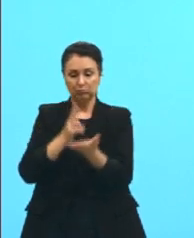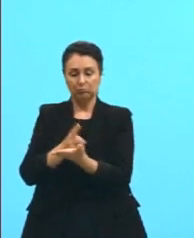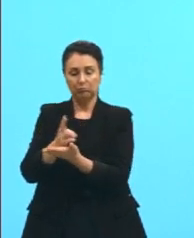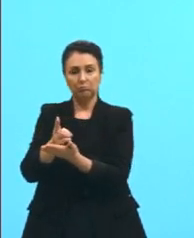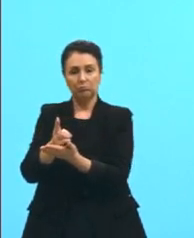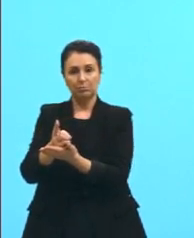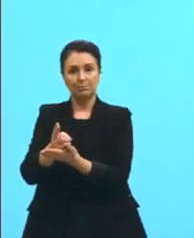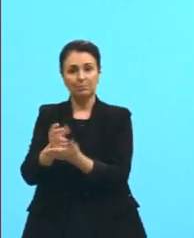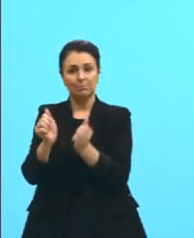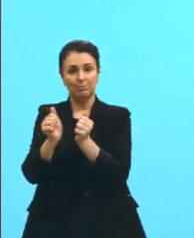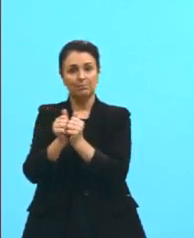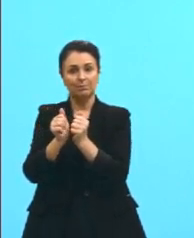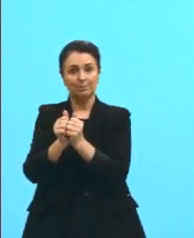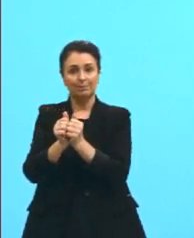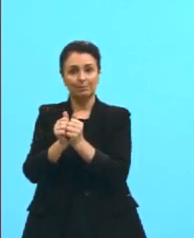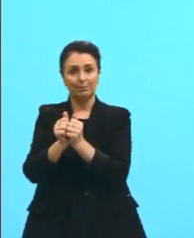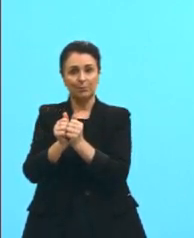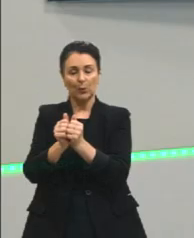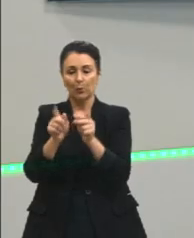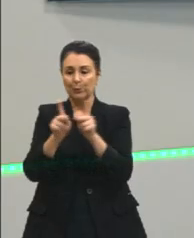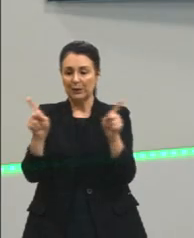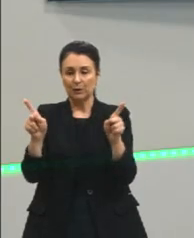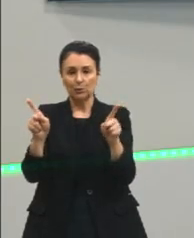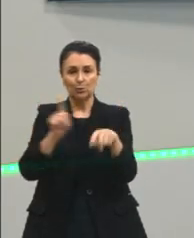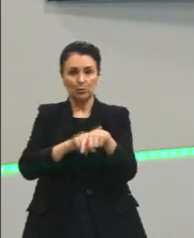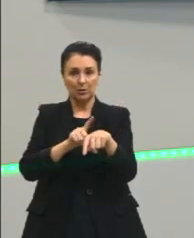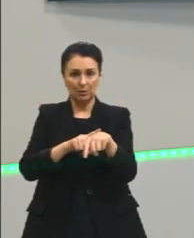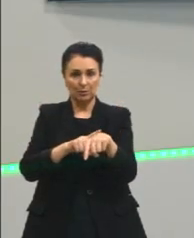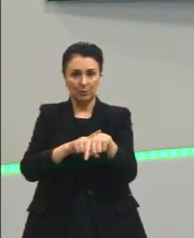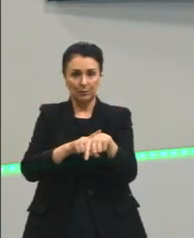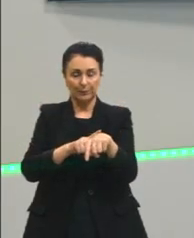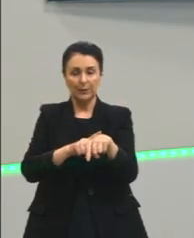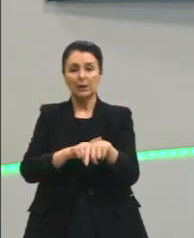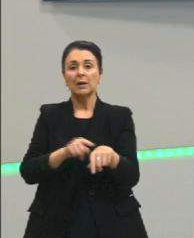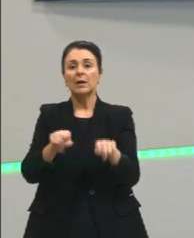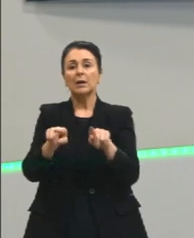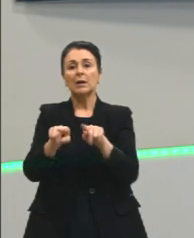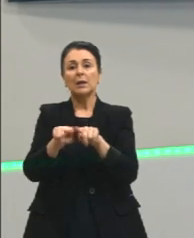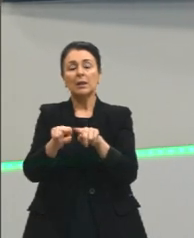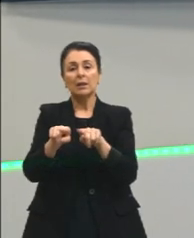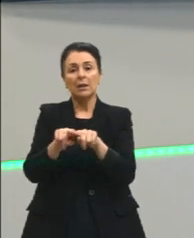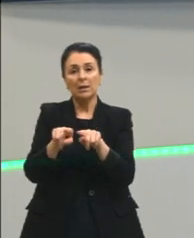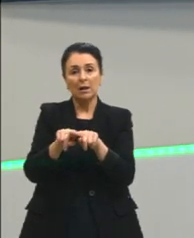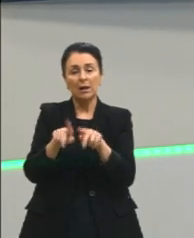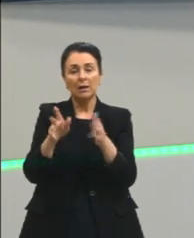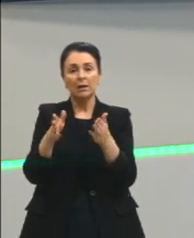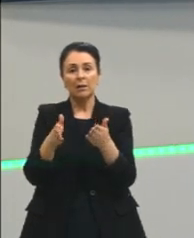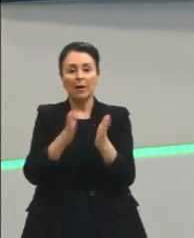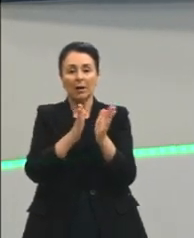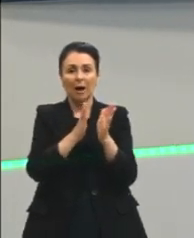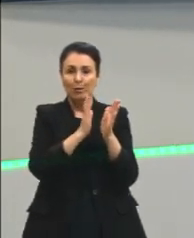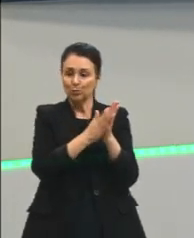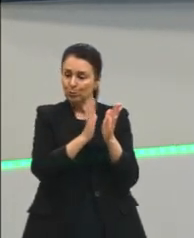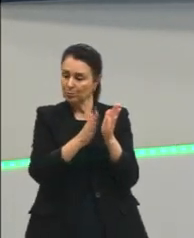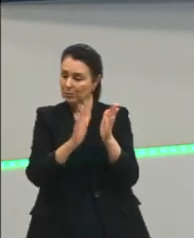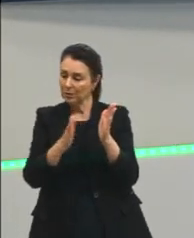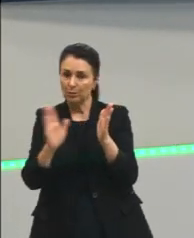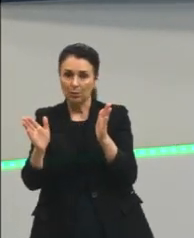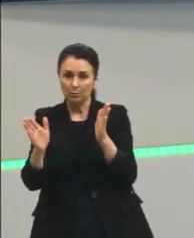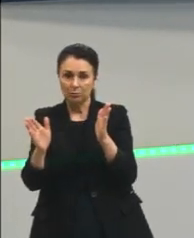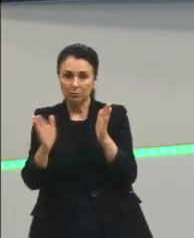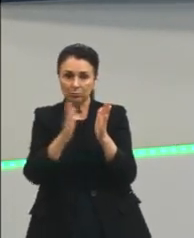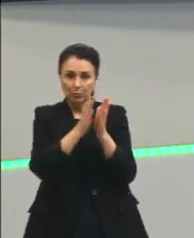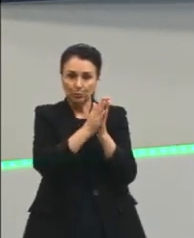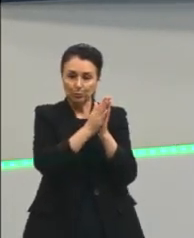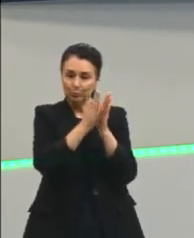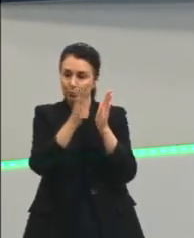dentro de um mesmo período de tempo e aqui o teu eixo das sucessões ou seja